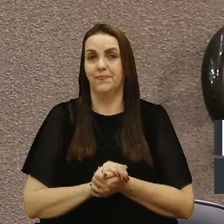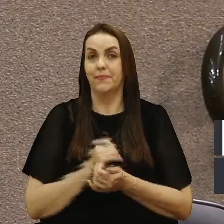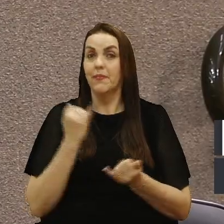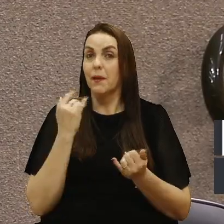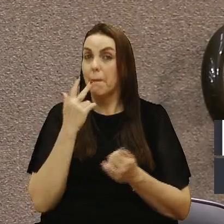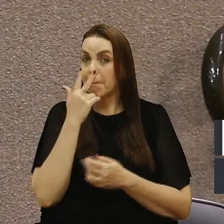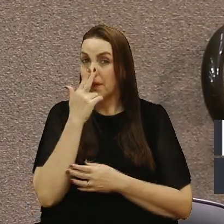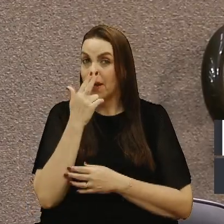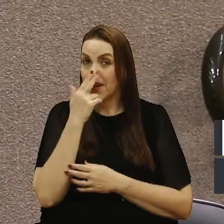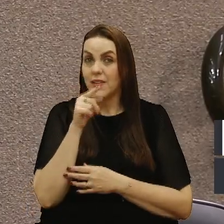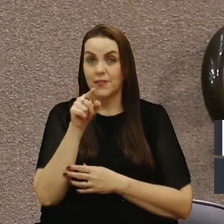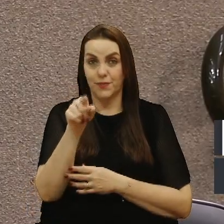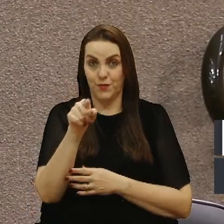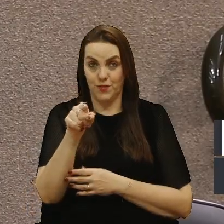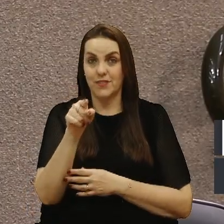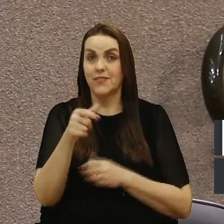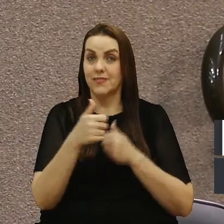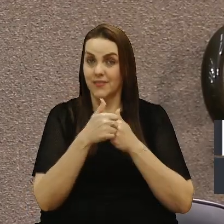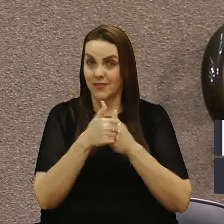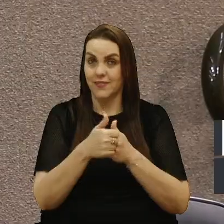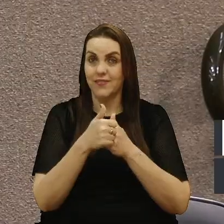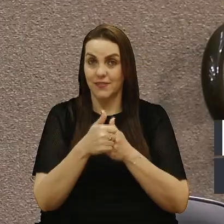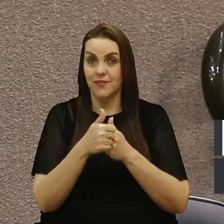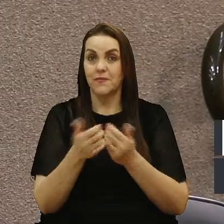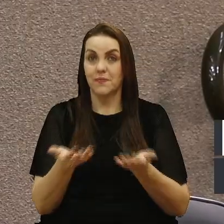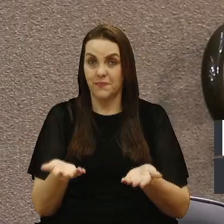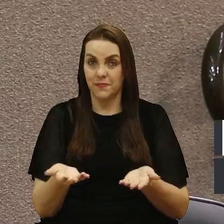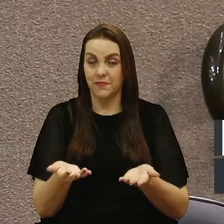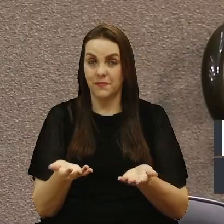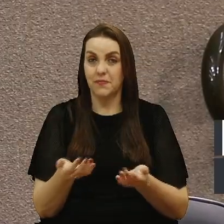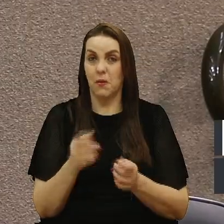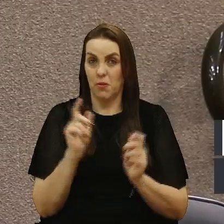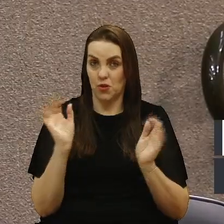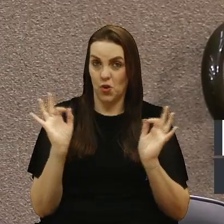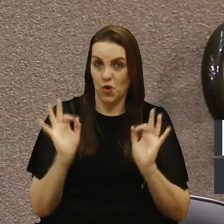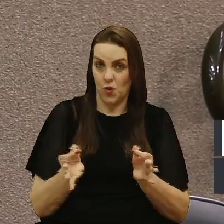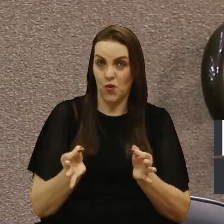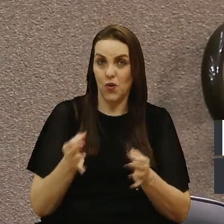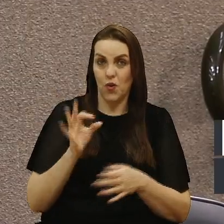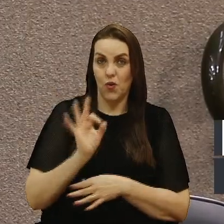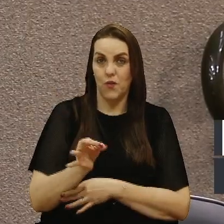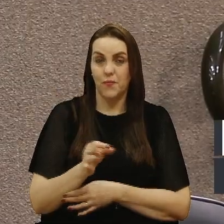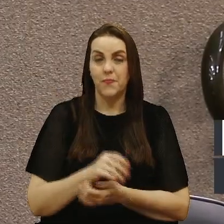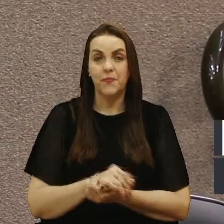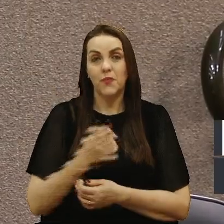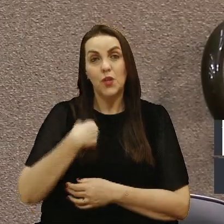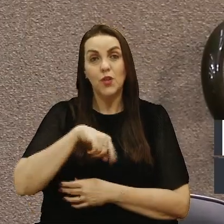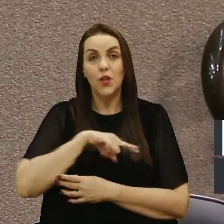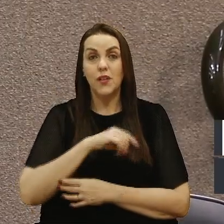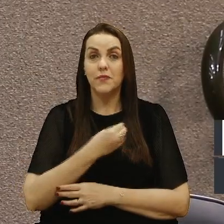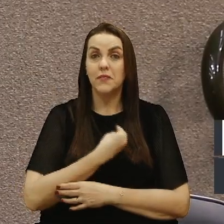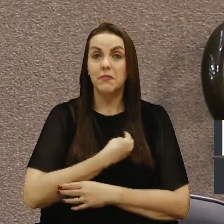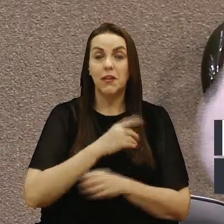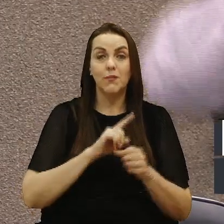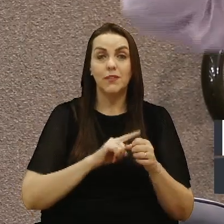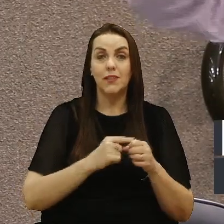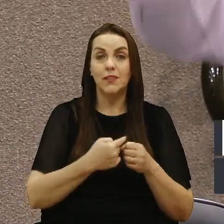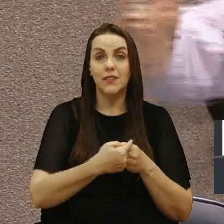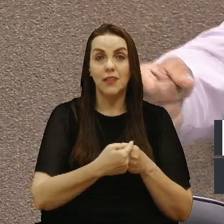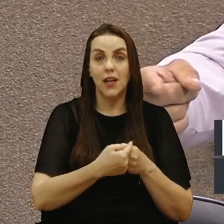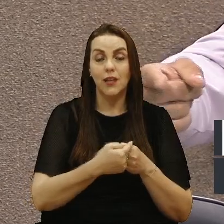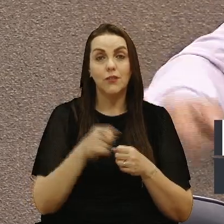Parece-me, e você que está acompanhando pode confirmar, parece que nós vivemos em uma cidade